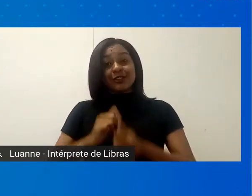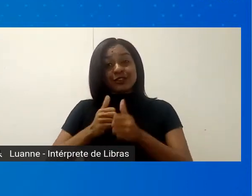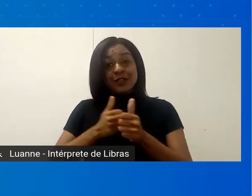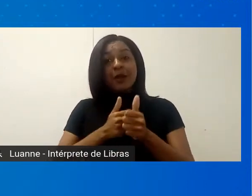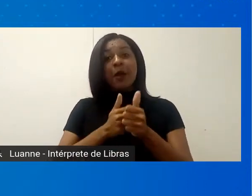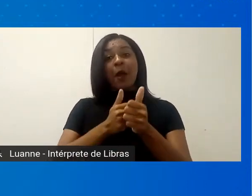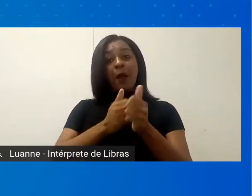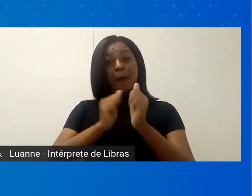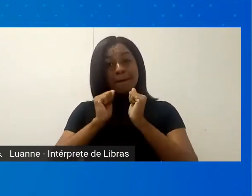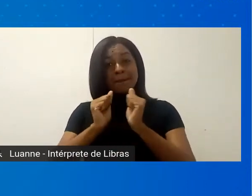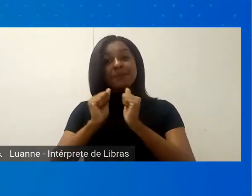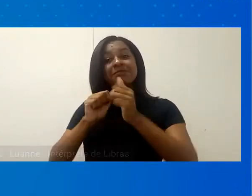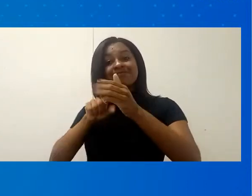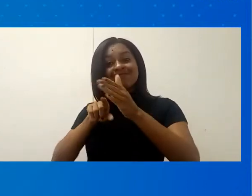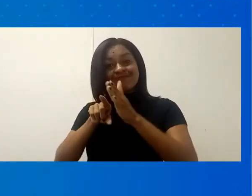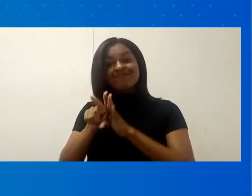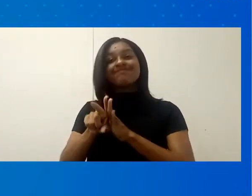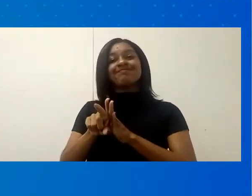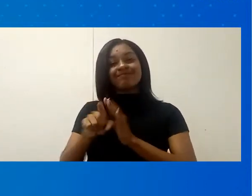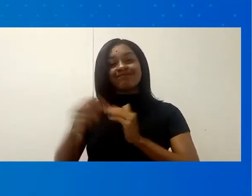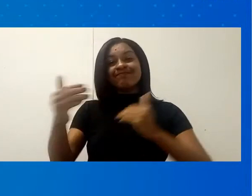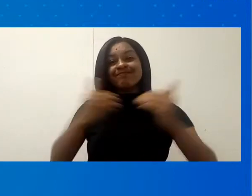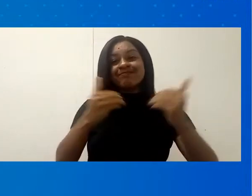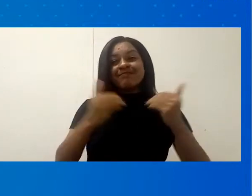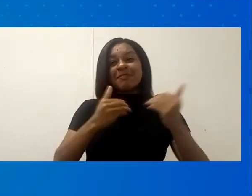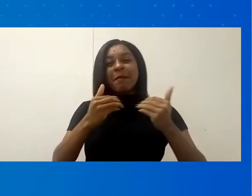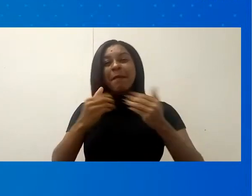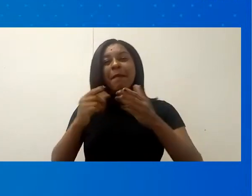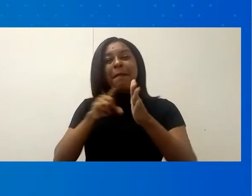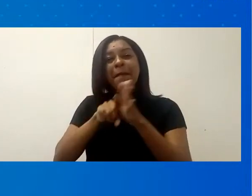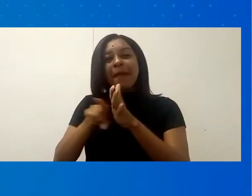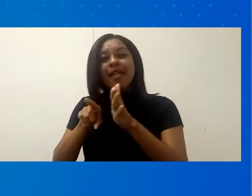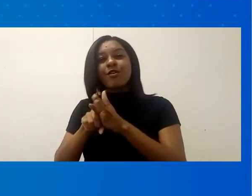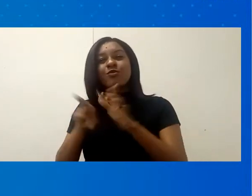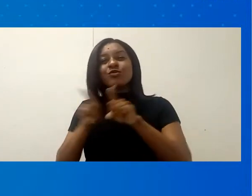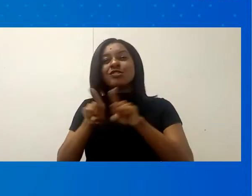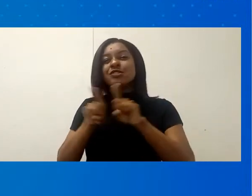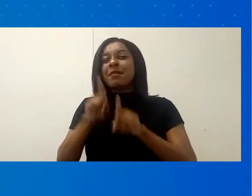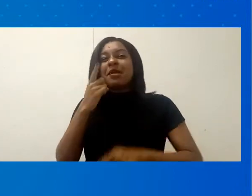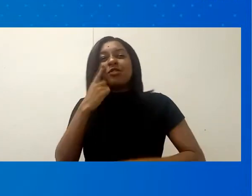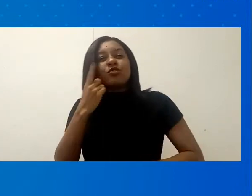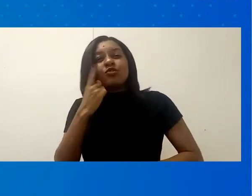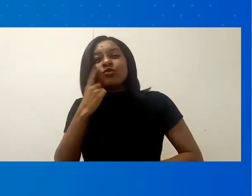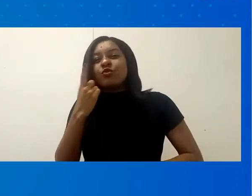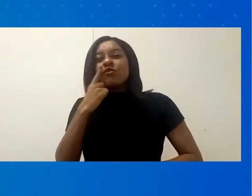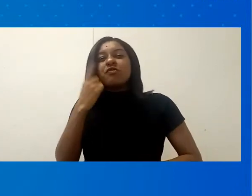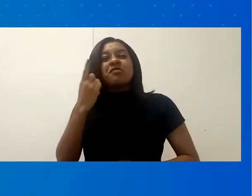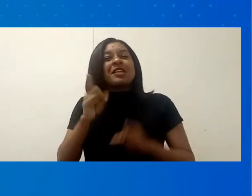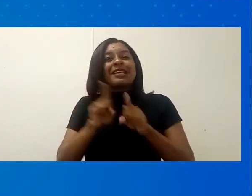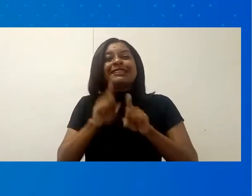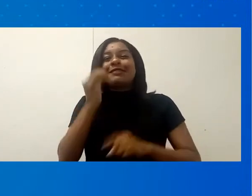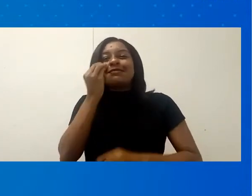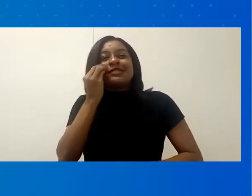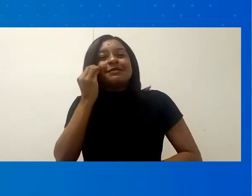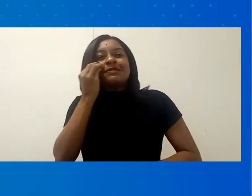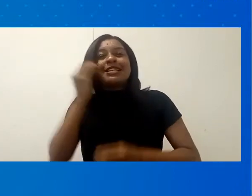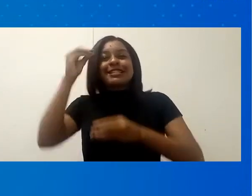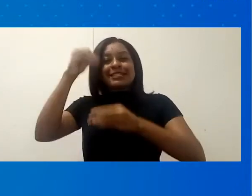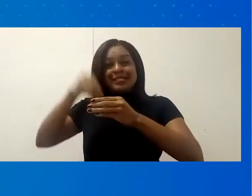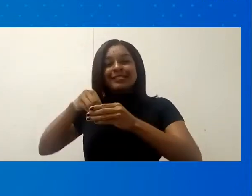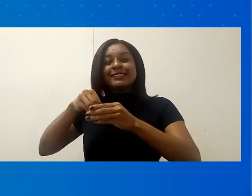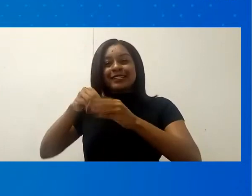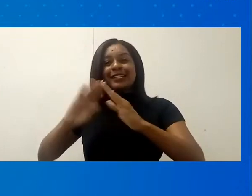perguntas com inquietações e até mesmo sobre as suas experiências em sala de aula como